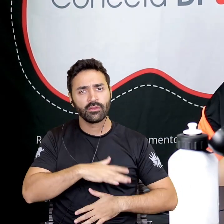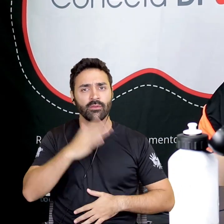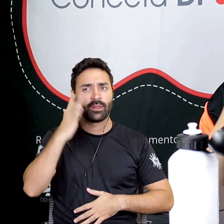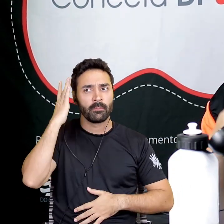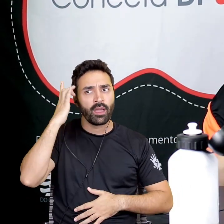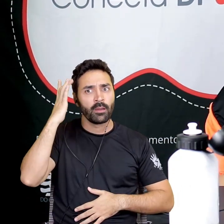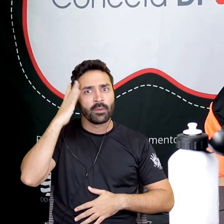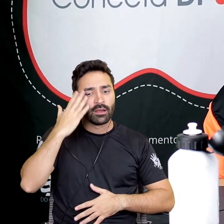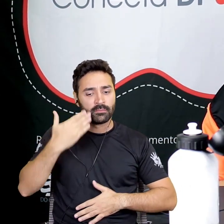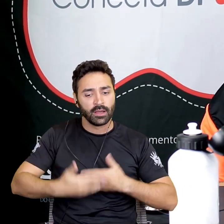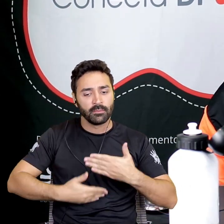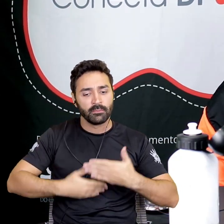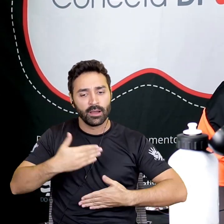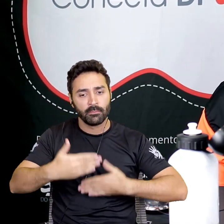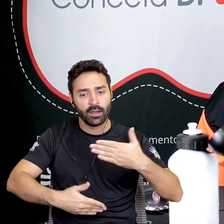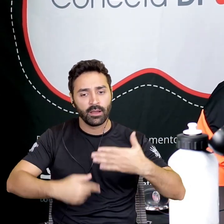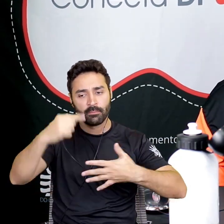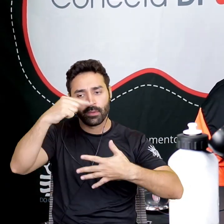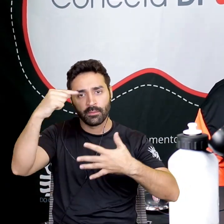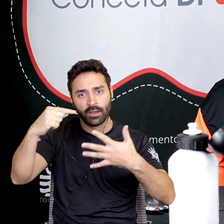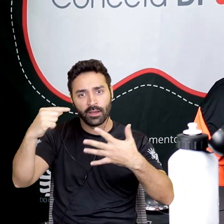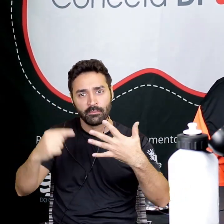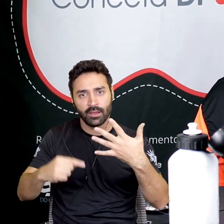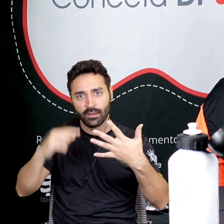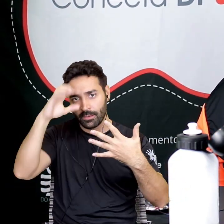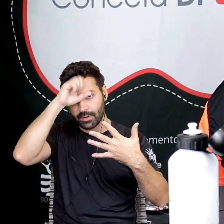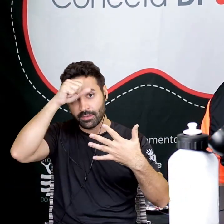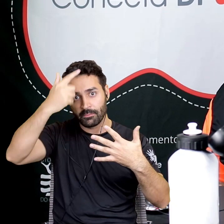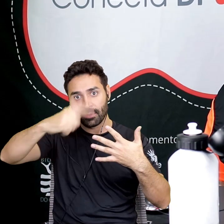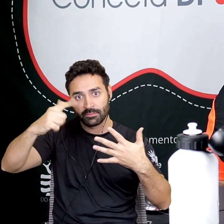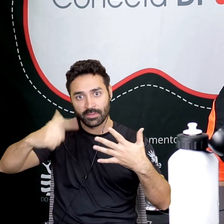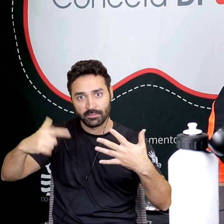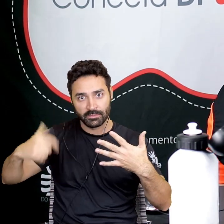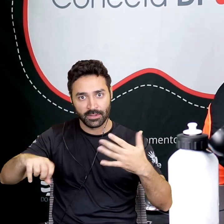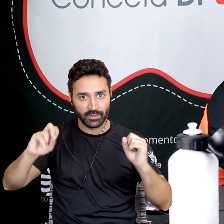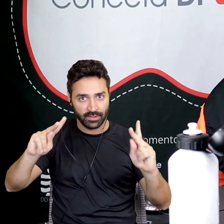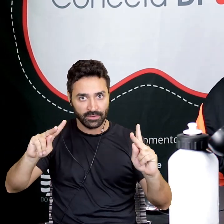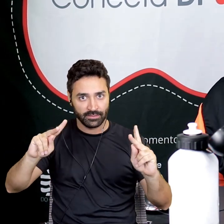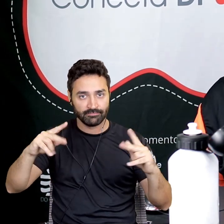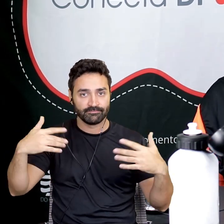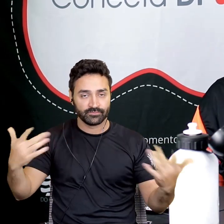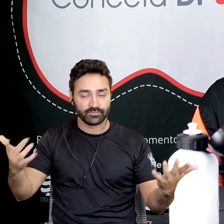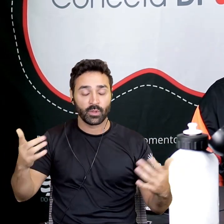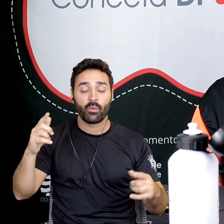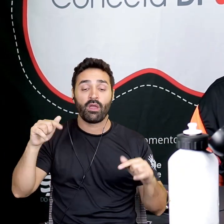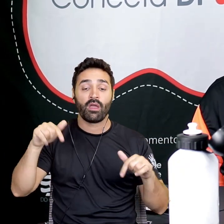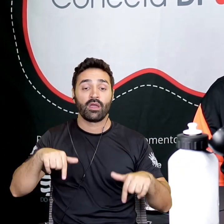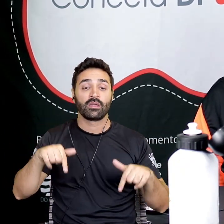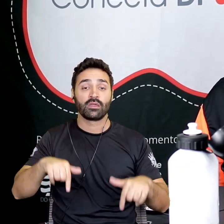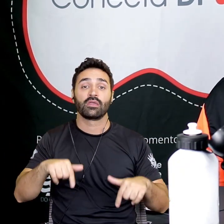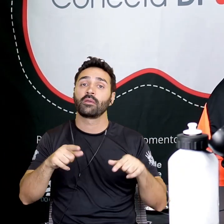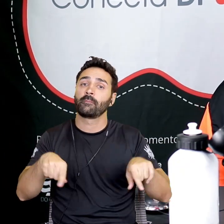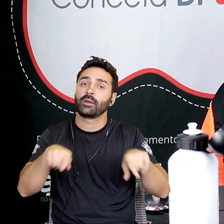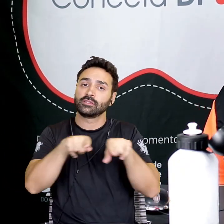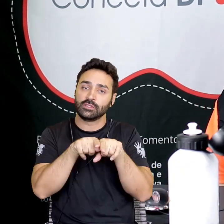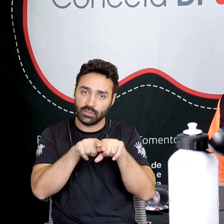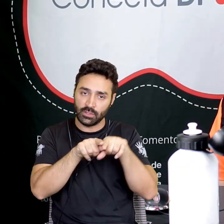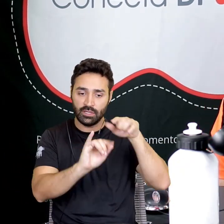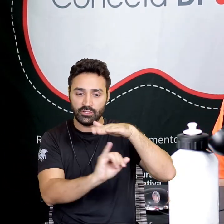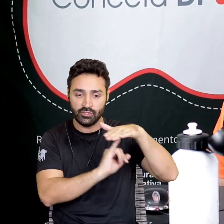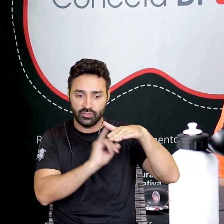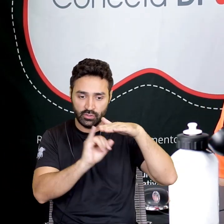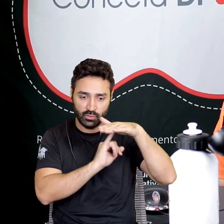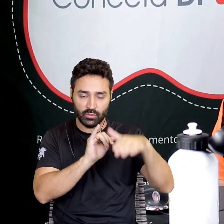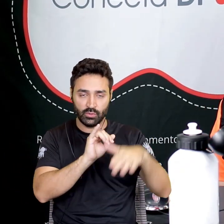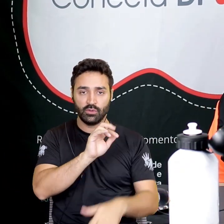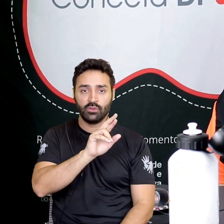vai trabalhar um aspecto diferente, tá? Então, eu gostaria mais uma vez de dizer que essa é uma parceria do Instituto Reserva